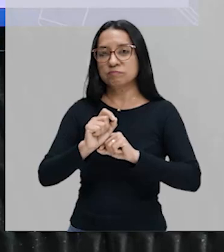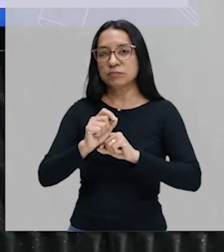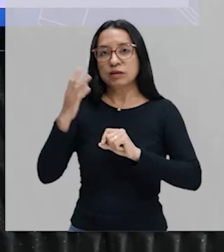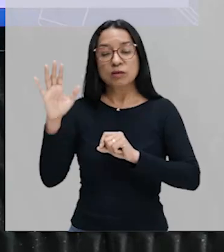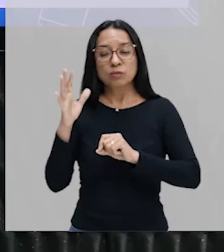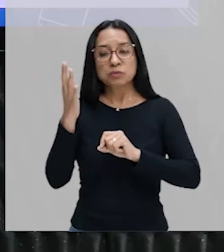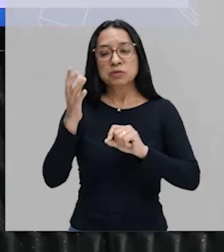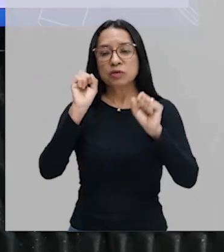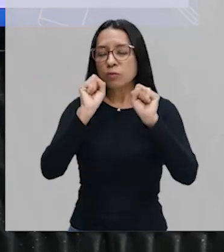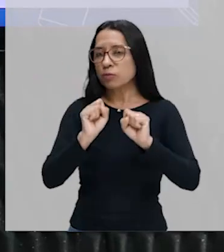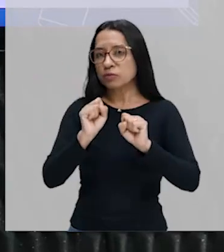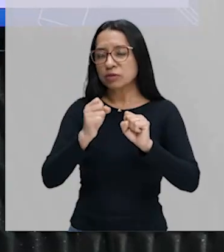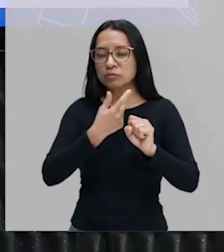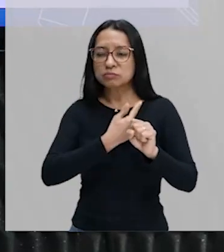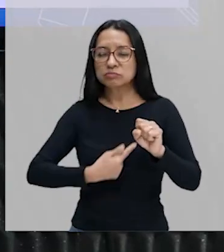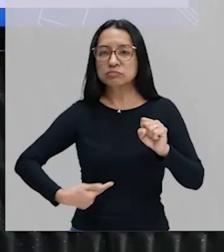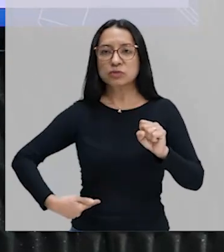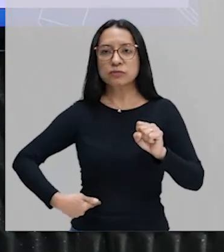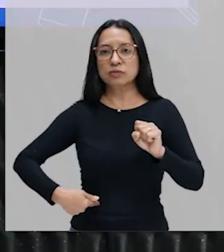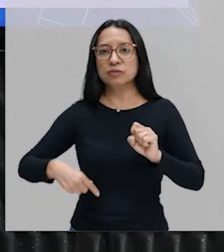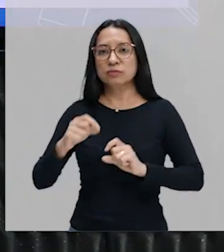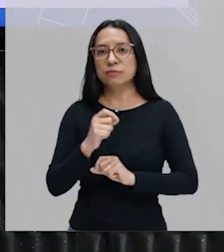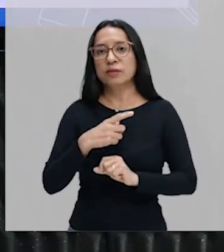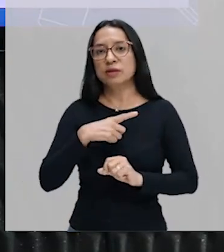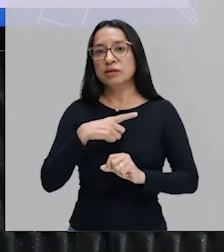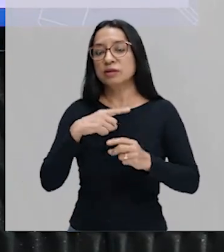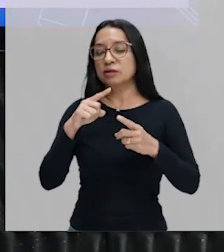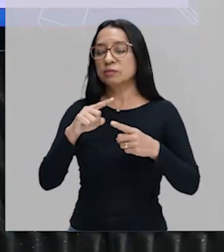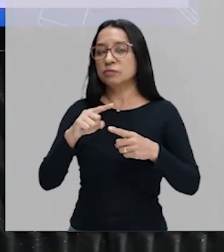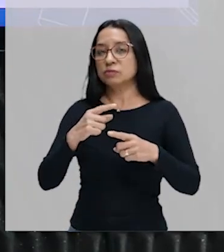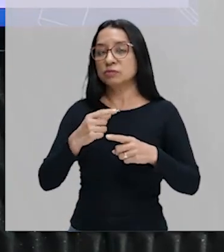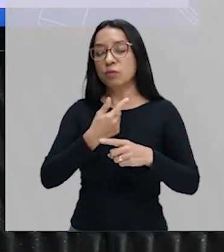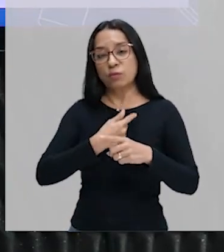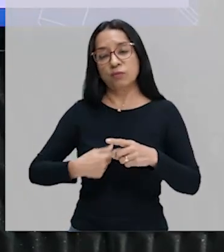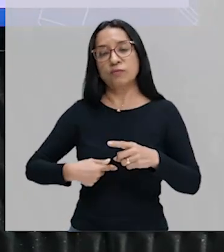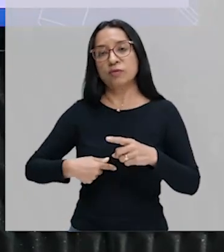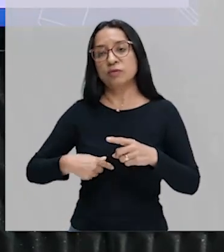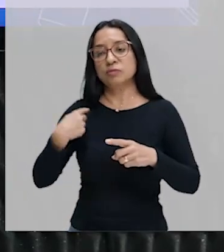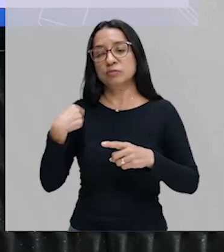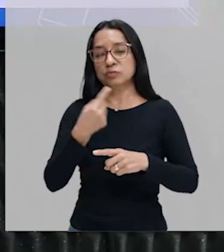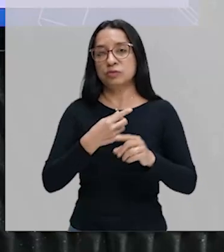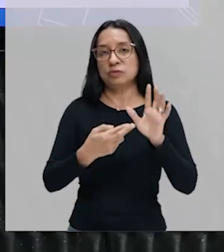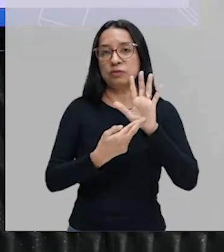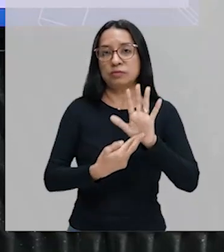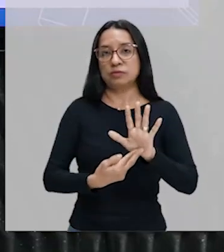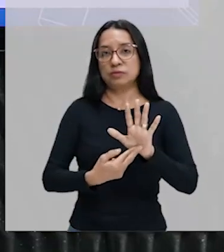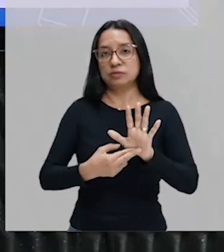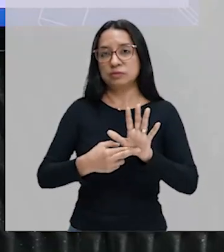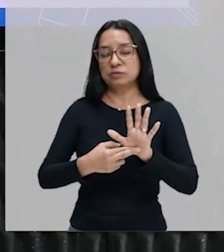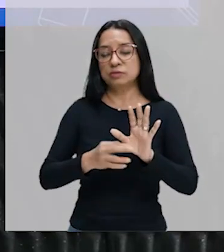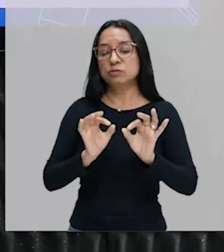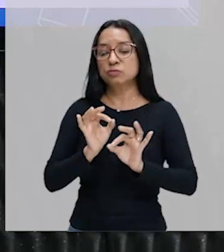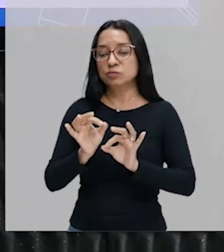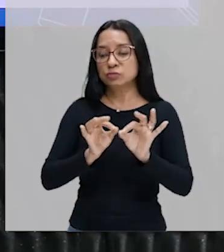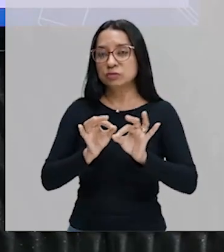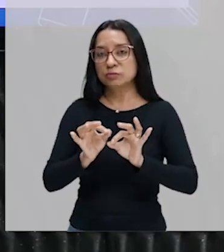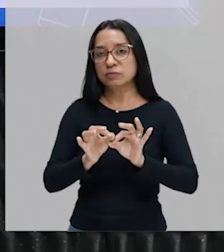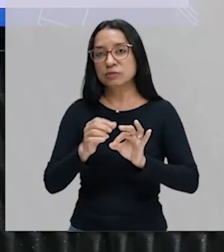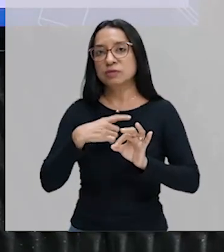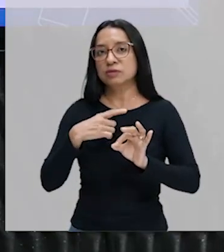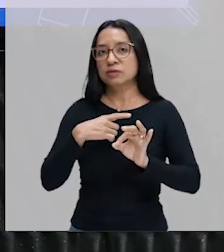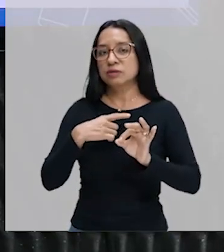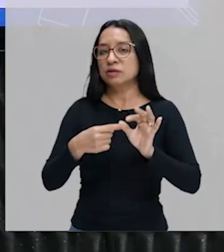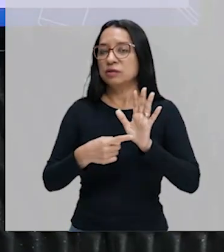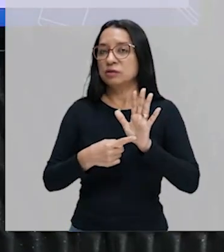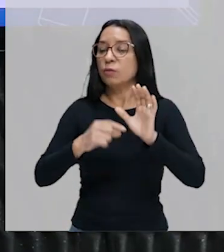através do Estado? É o governo. Tá certo? Então, nós temos o governo, que são os nossos representantes, que vão justamente exercer, trazer esse